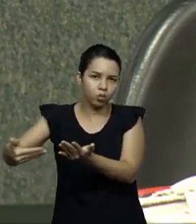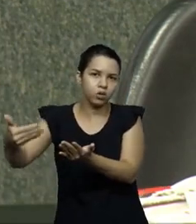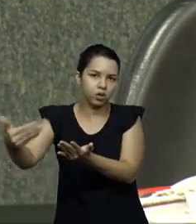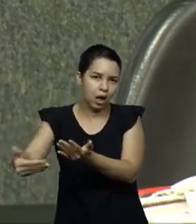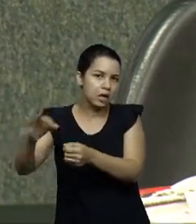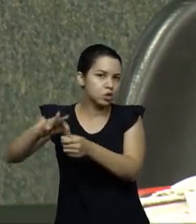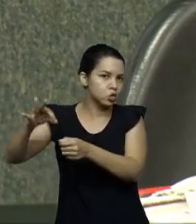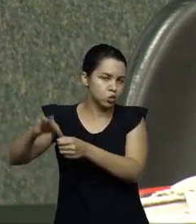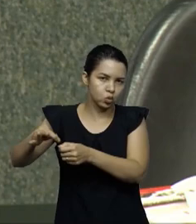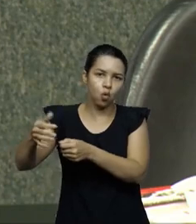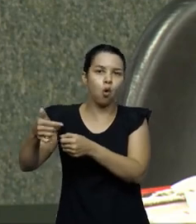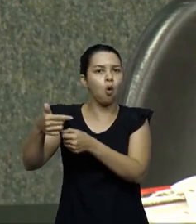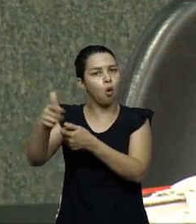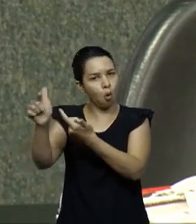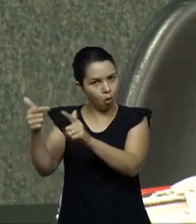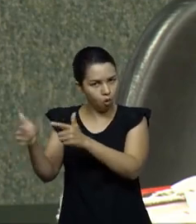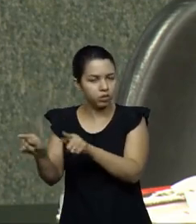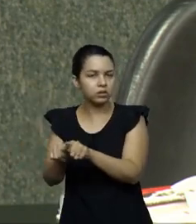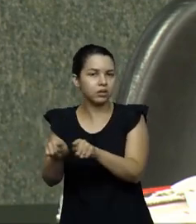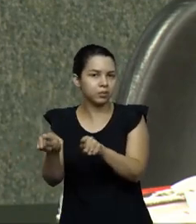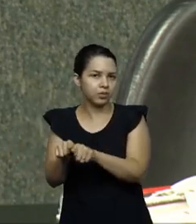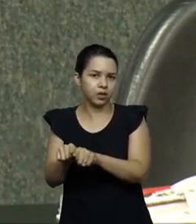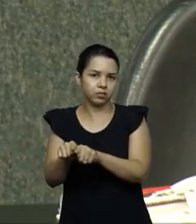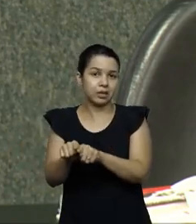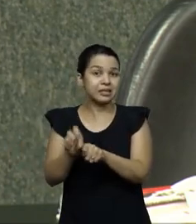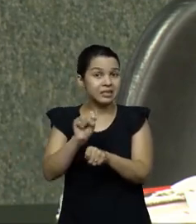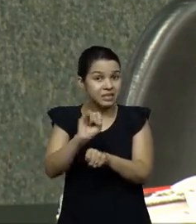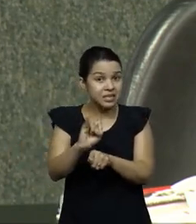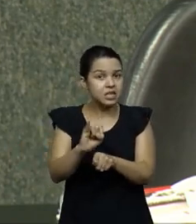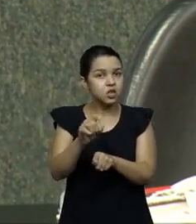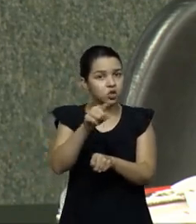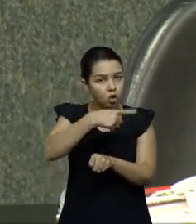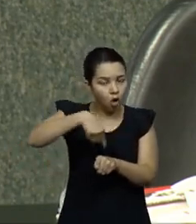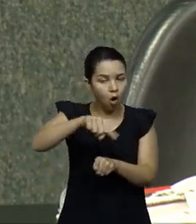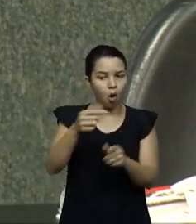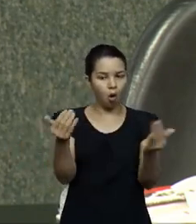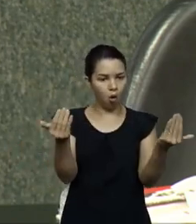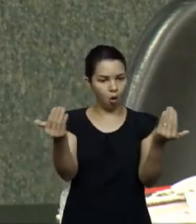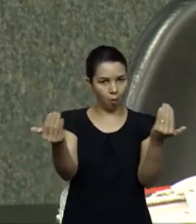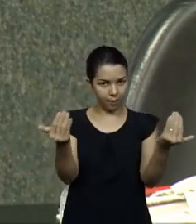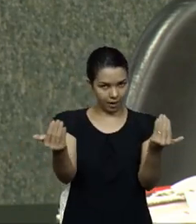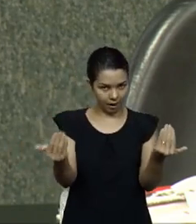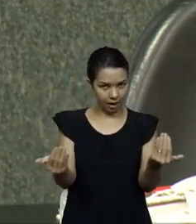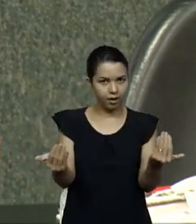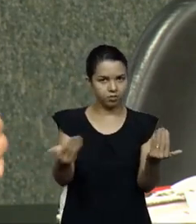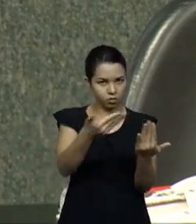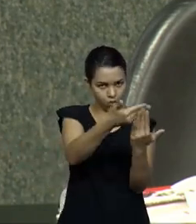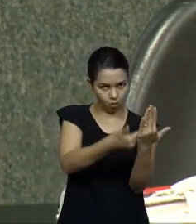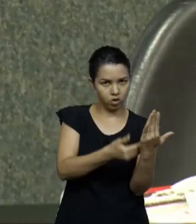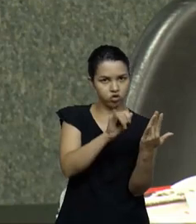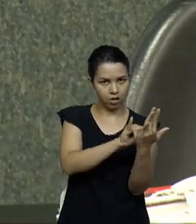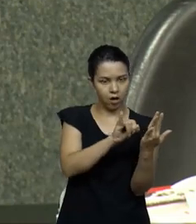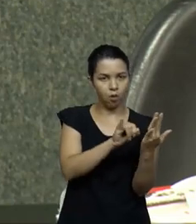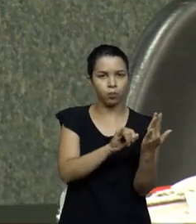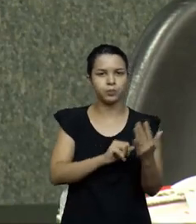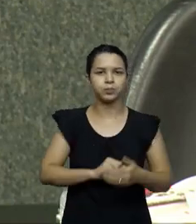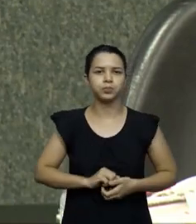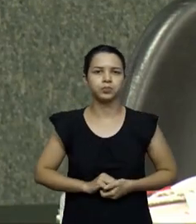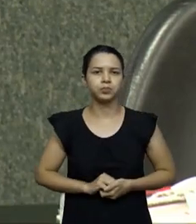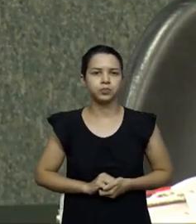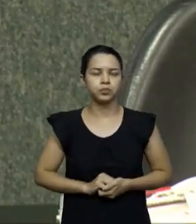editais então se nós compararmos os editais Doutor João o Doutor Luis